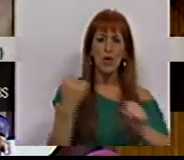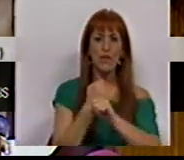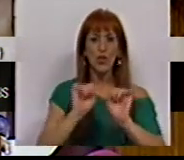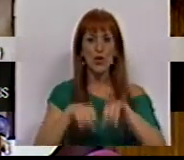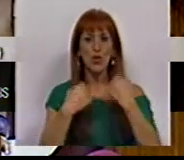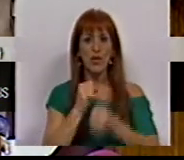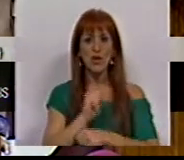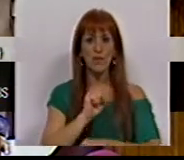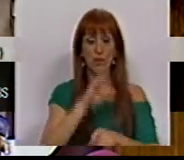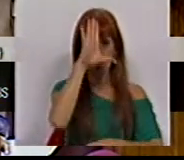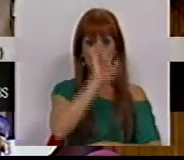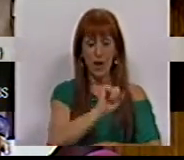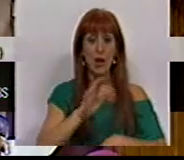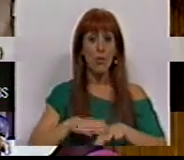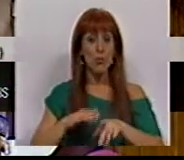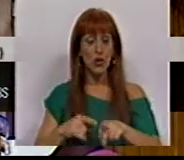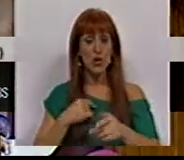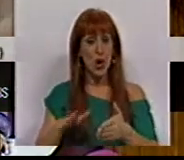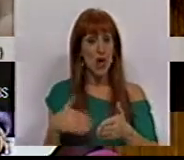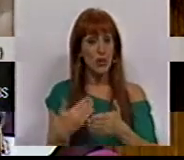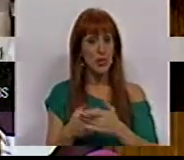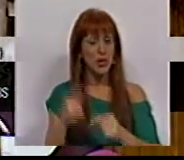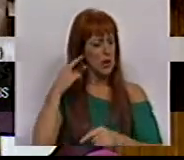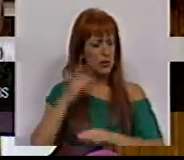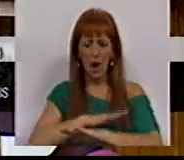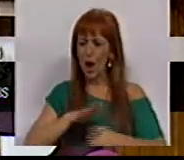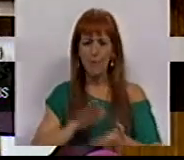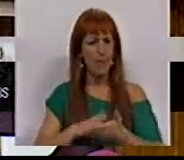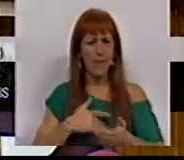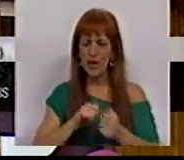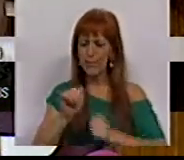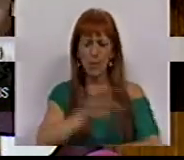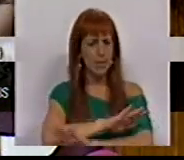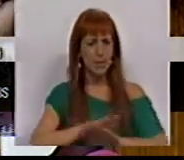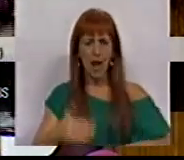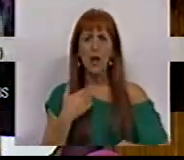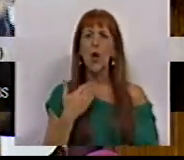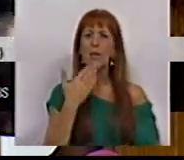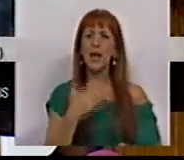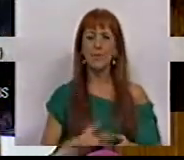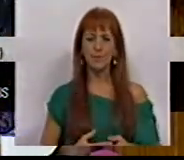sociais do Estado. Por isso, propomos a cessação de vigência deste diploma. Disse.